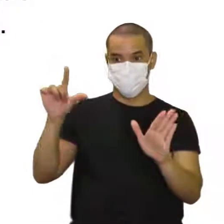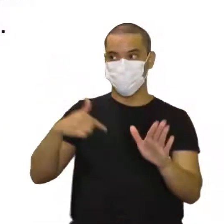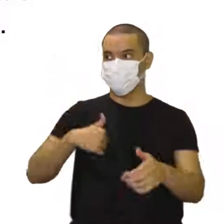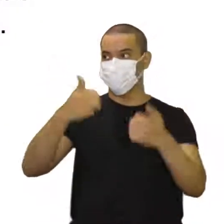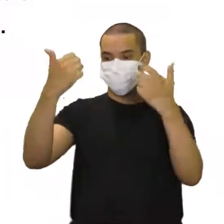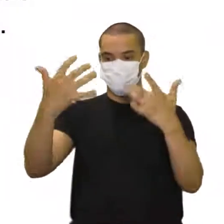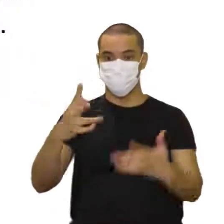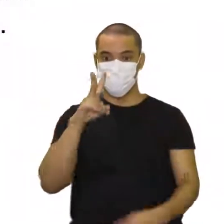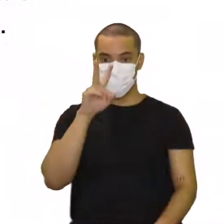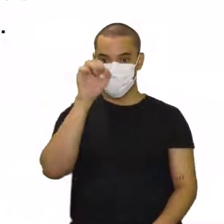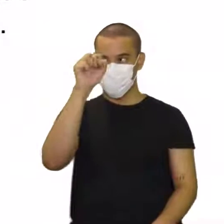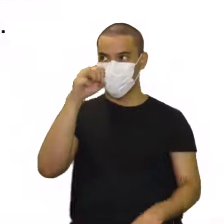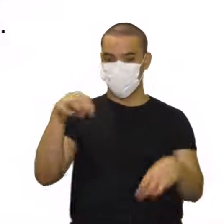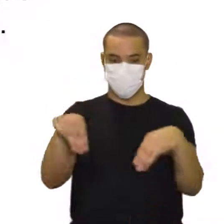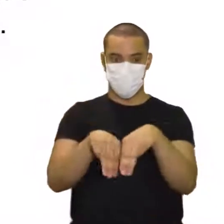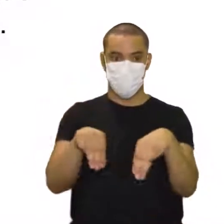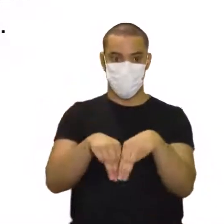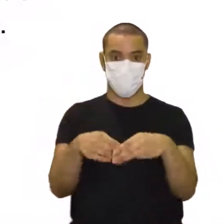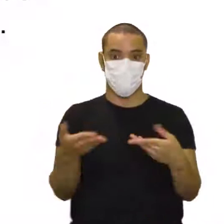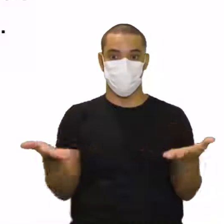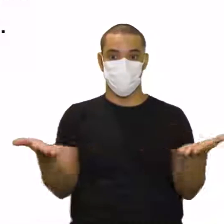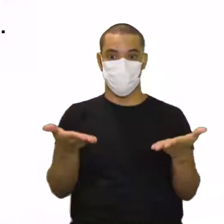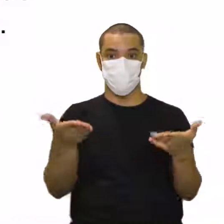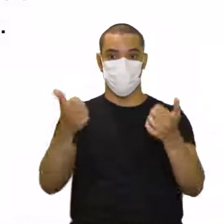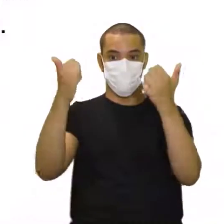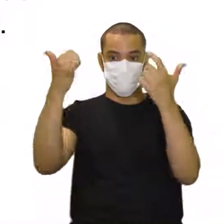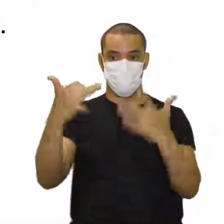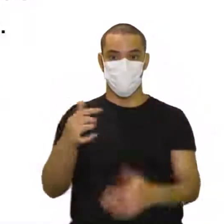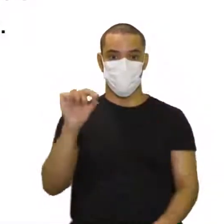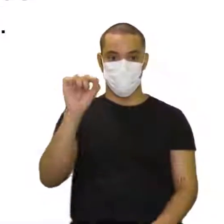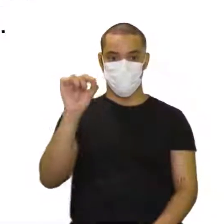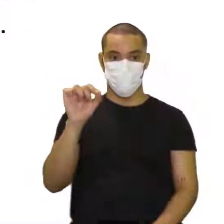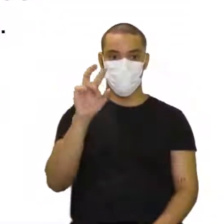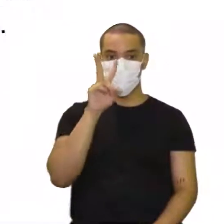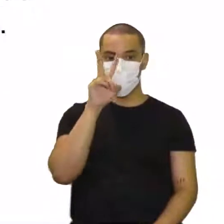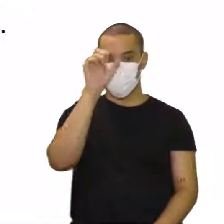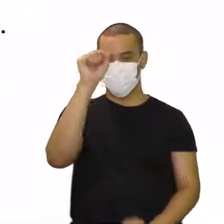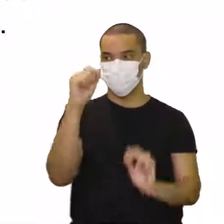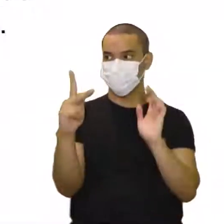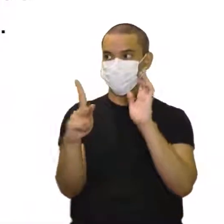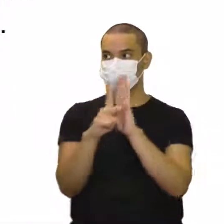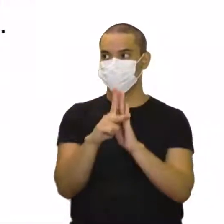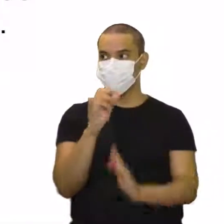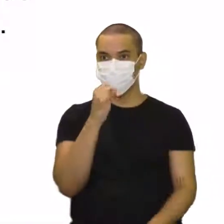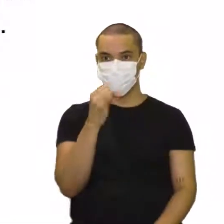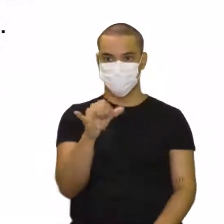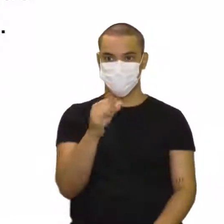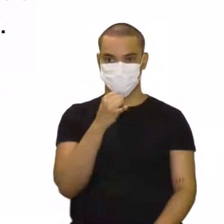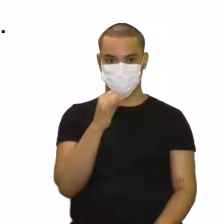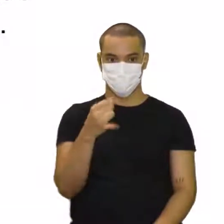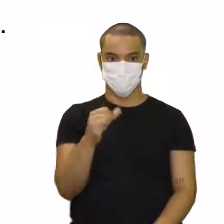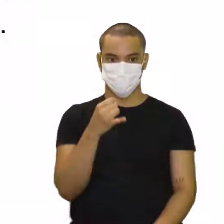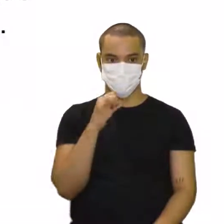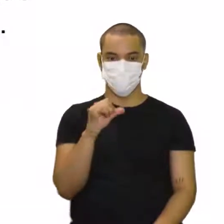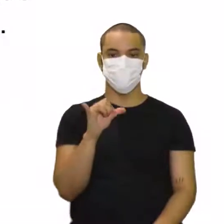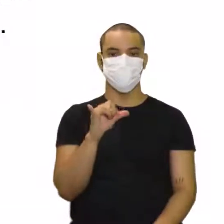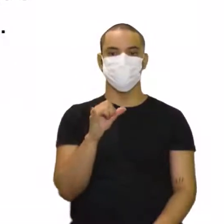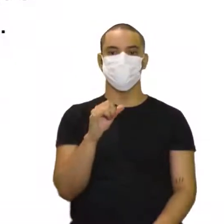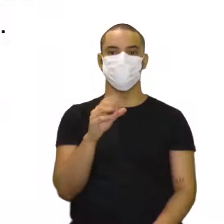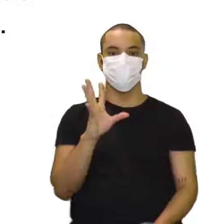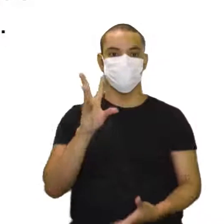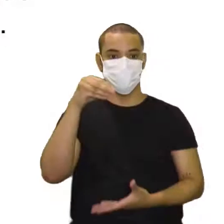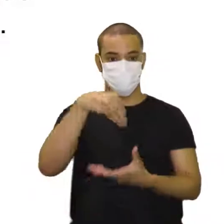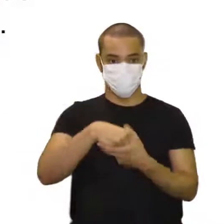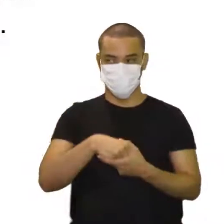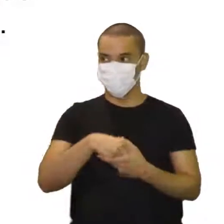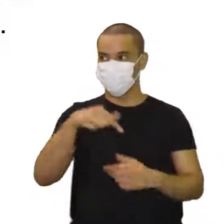só de força magnética, né? Agora vamos falar aí uma força agora de origem elétrica sobre os portadores de